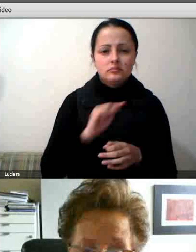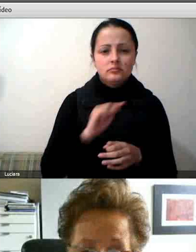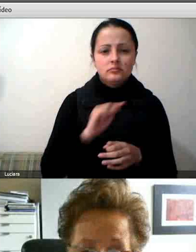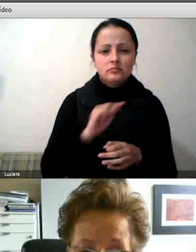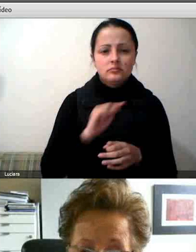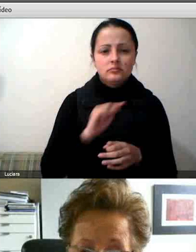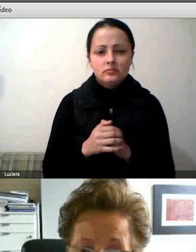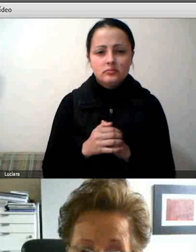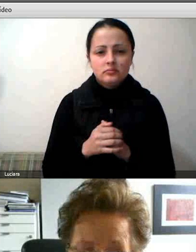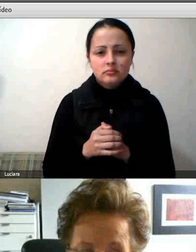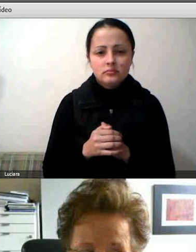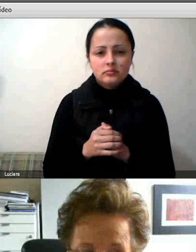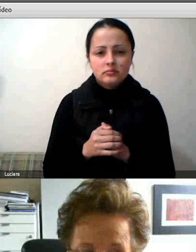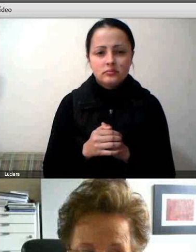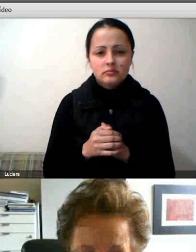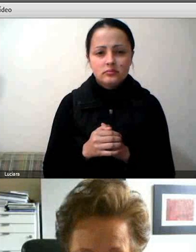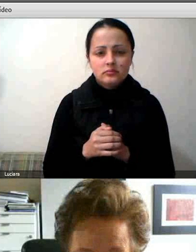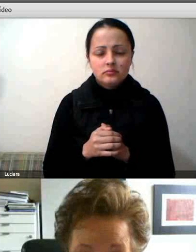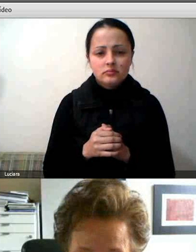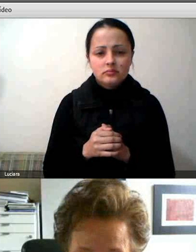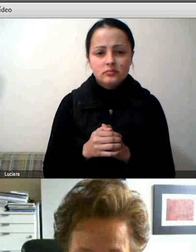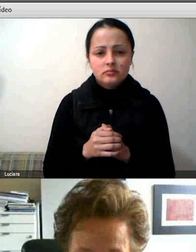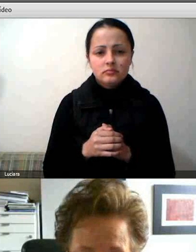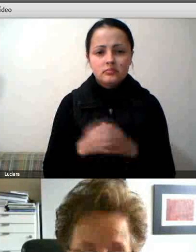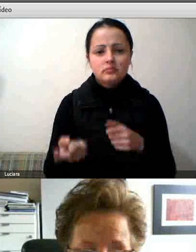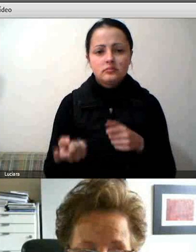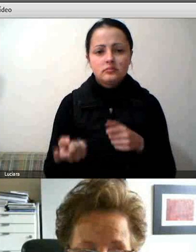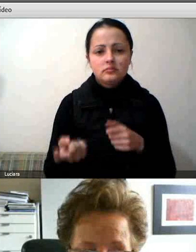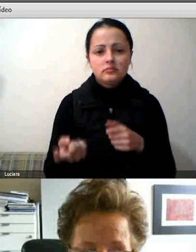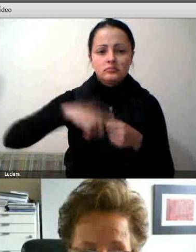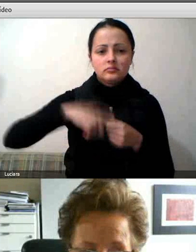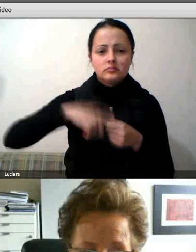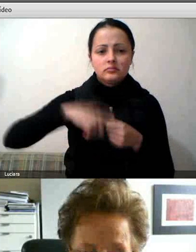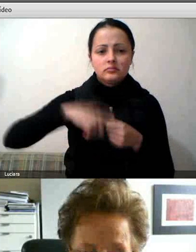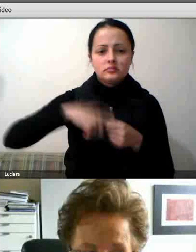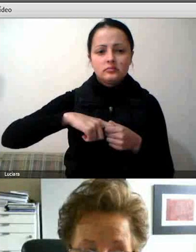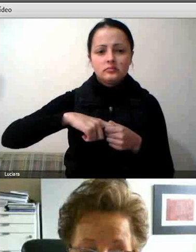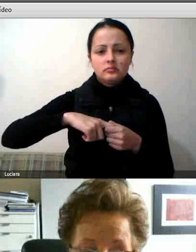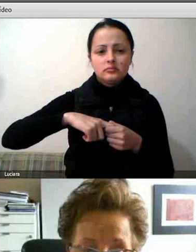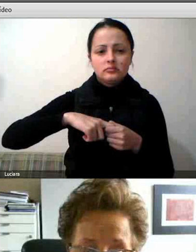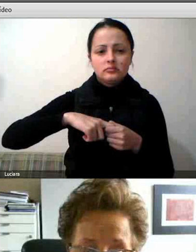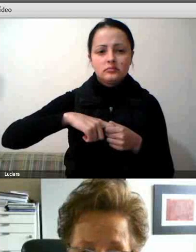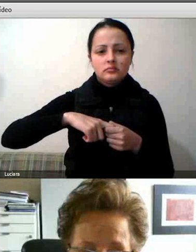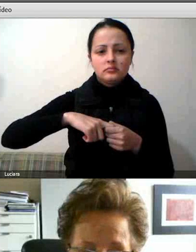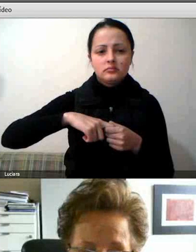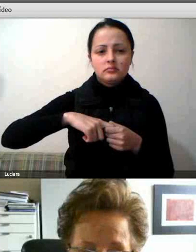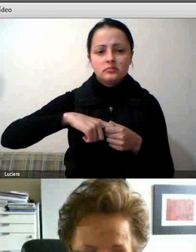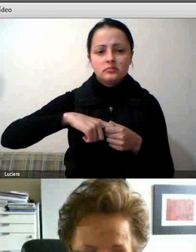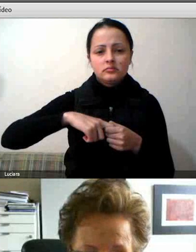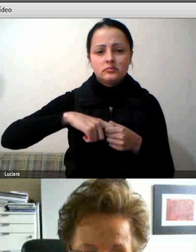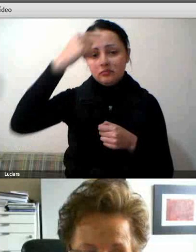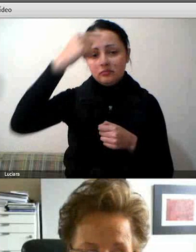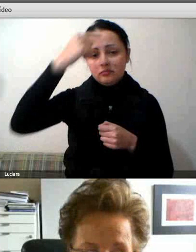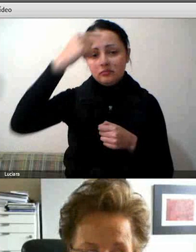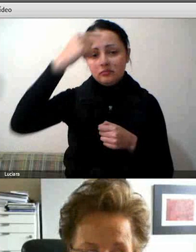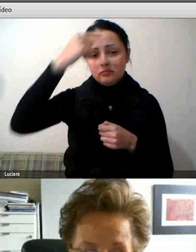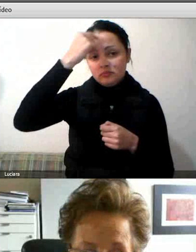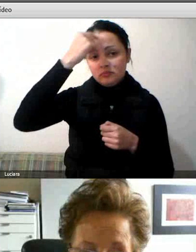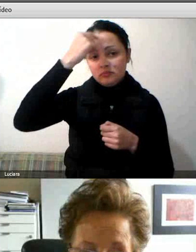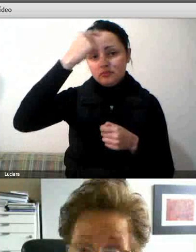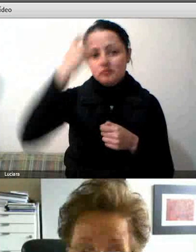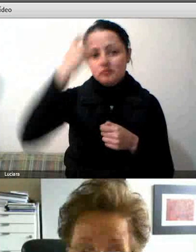Organizado em 9 regionais das CRES por área de conhecimento. E devemos realizar, em